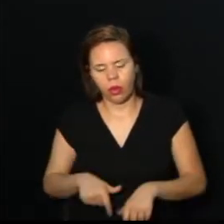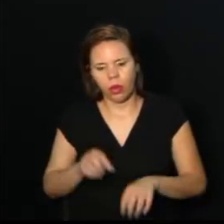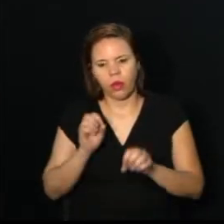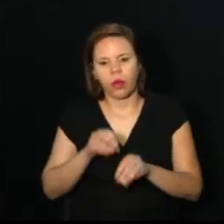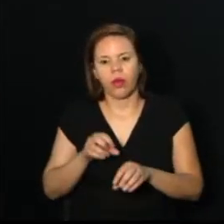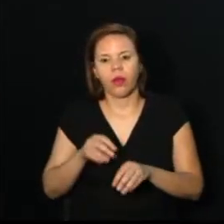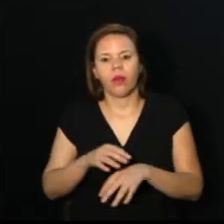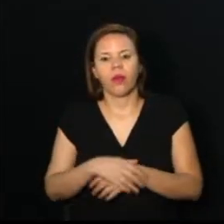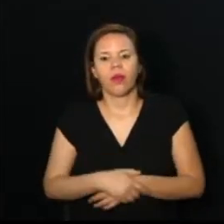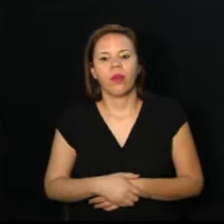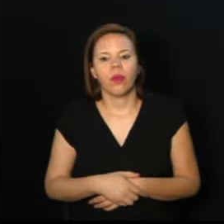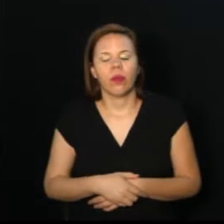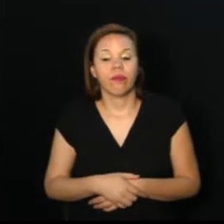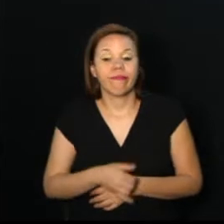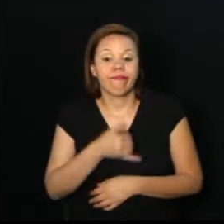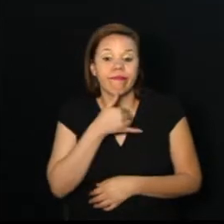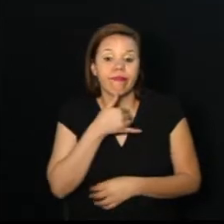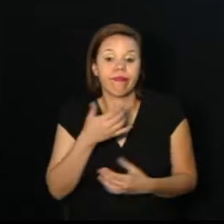educação,